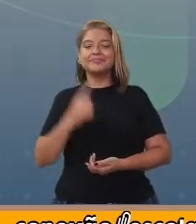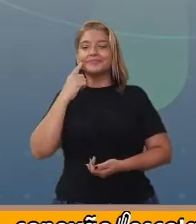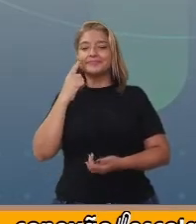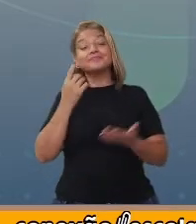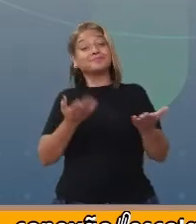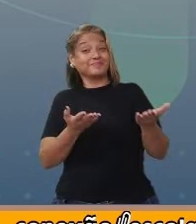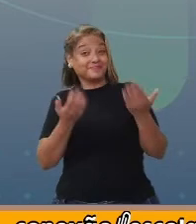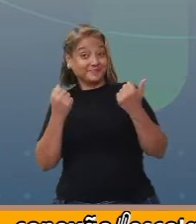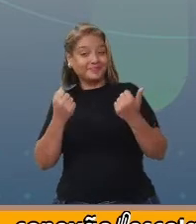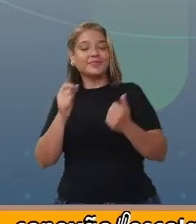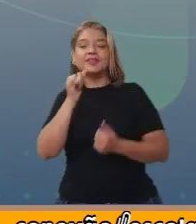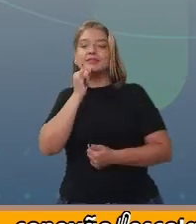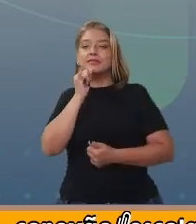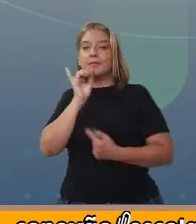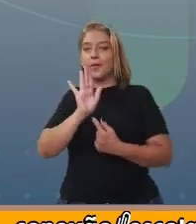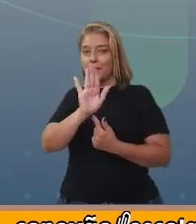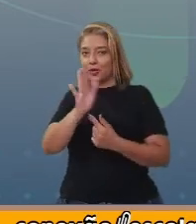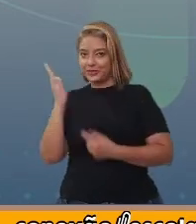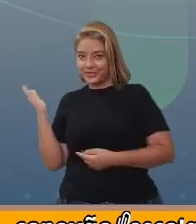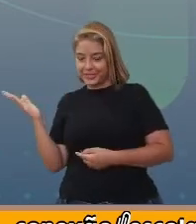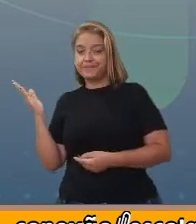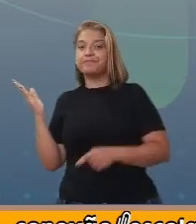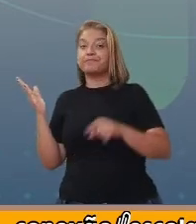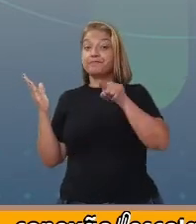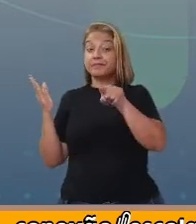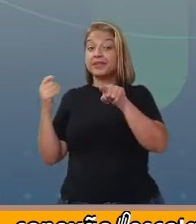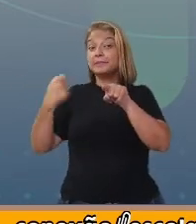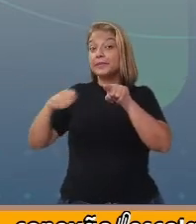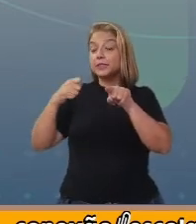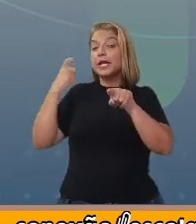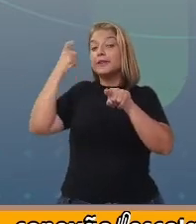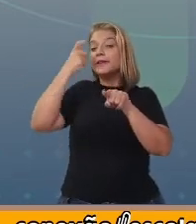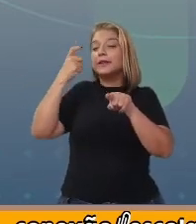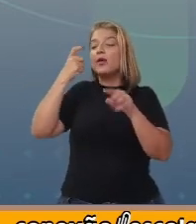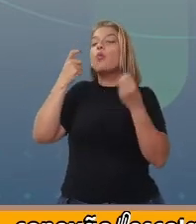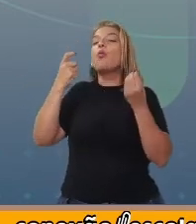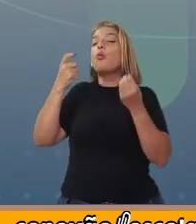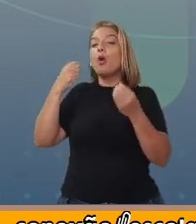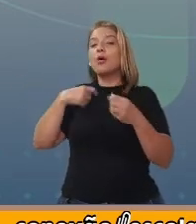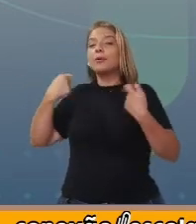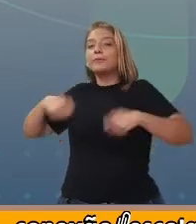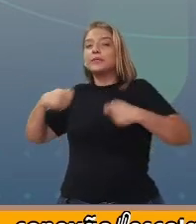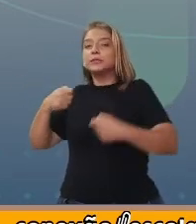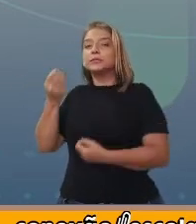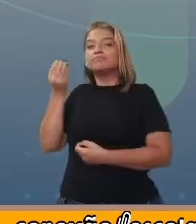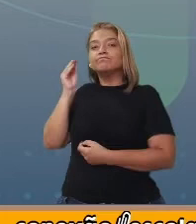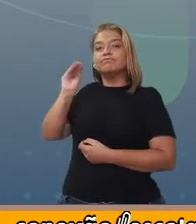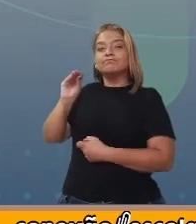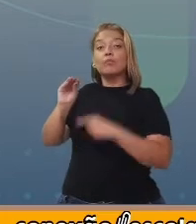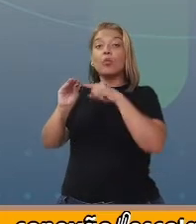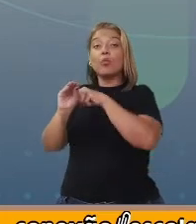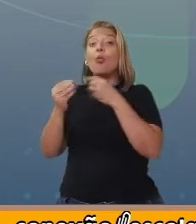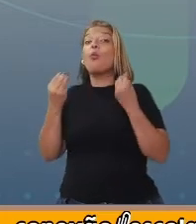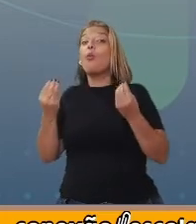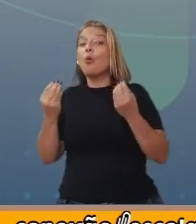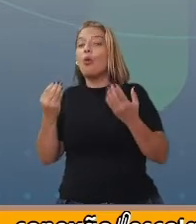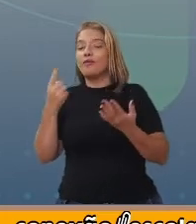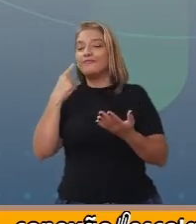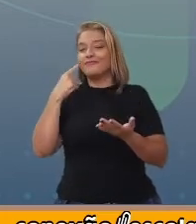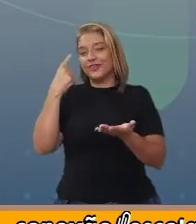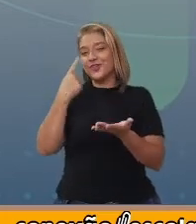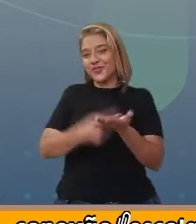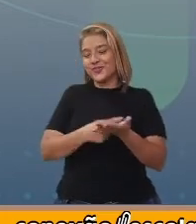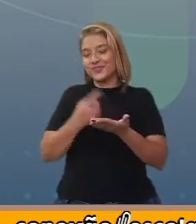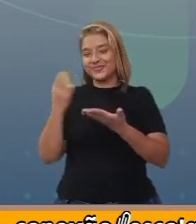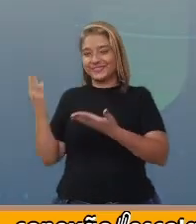Vamos agora a esse exemplo. Você vai tentar acertar aí qual a pontuação correta. Combinado?